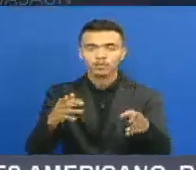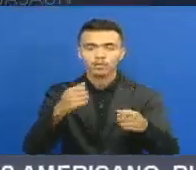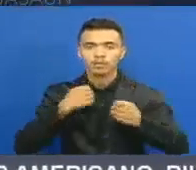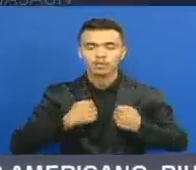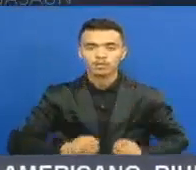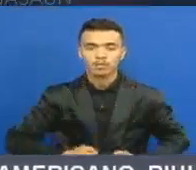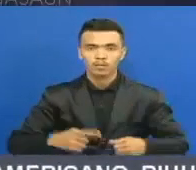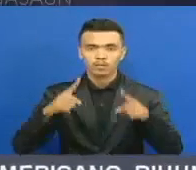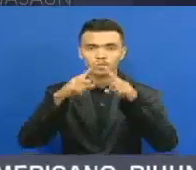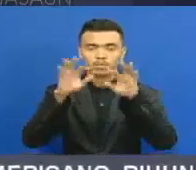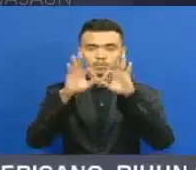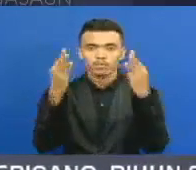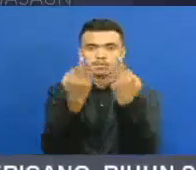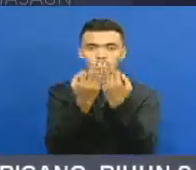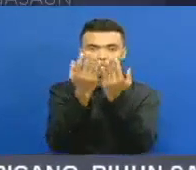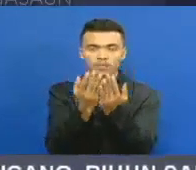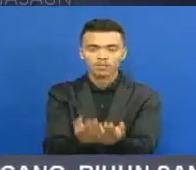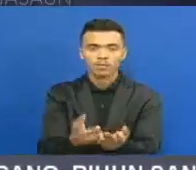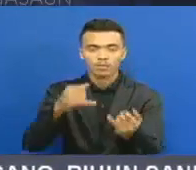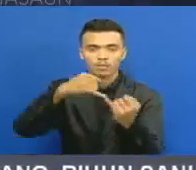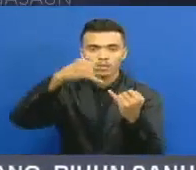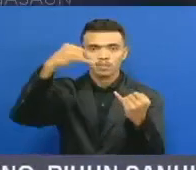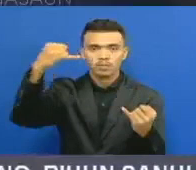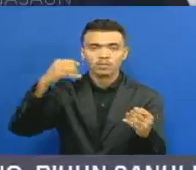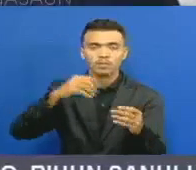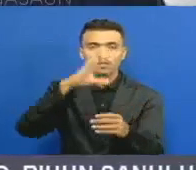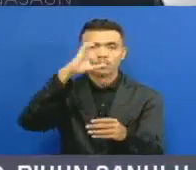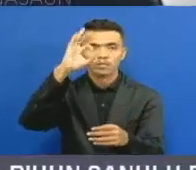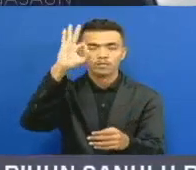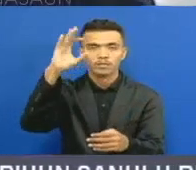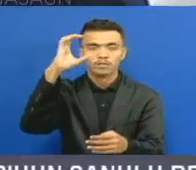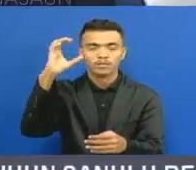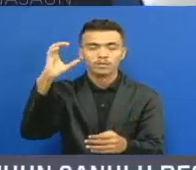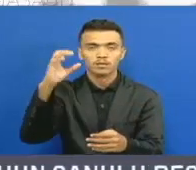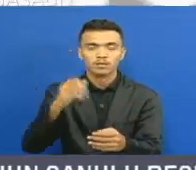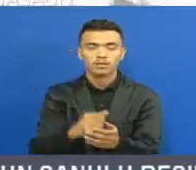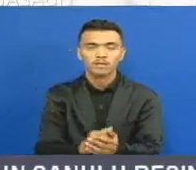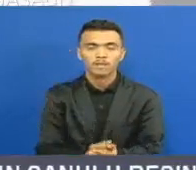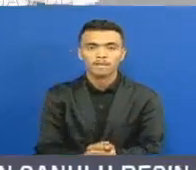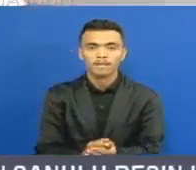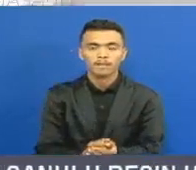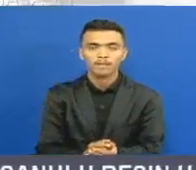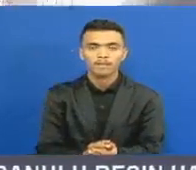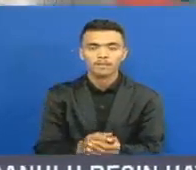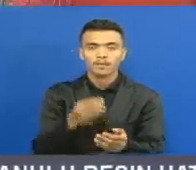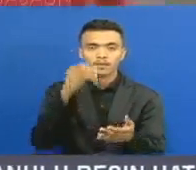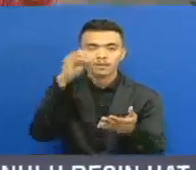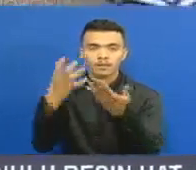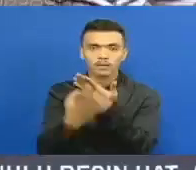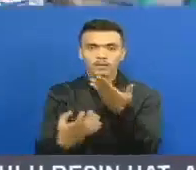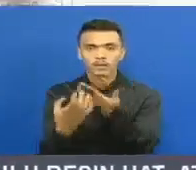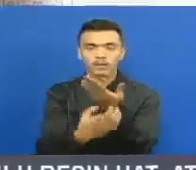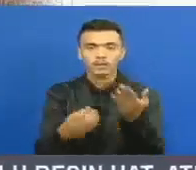ba família identifica todan ki malnutrição community health facilitator child fan hoditein hahan nutritivo